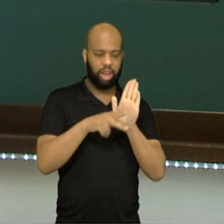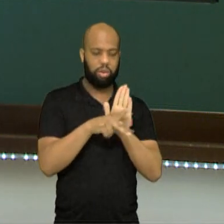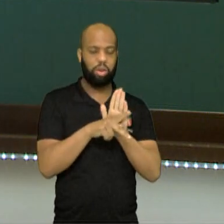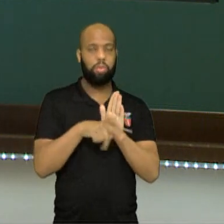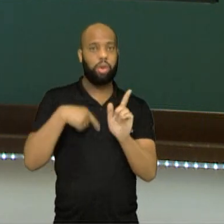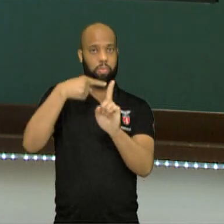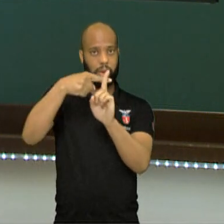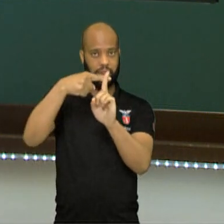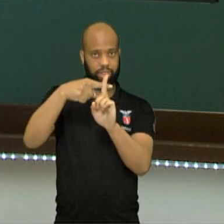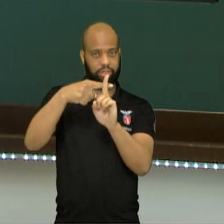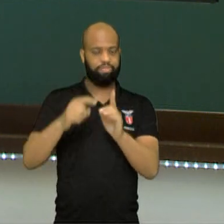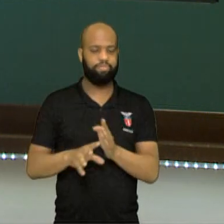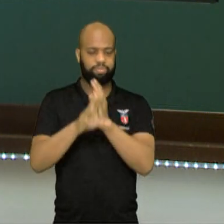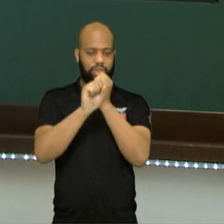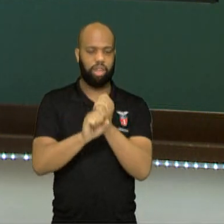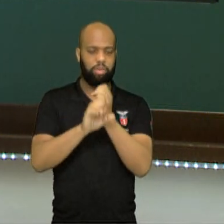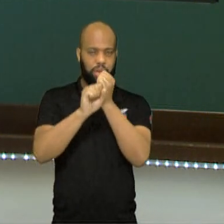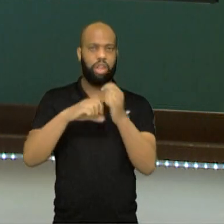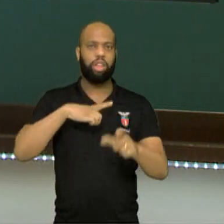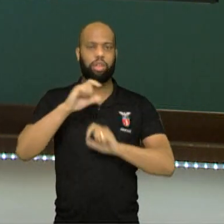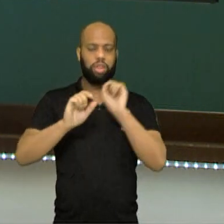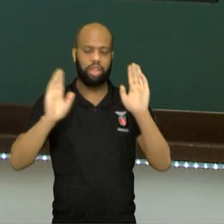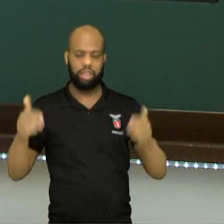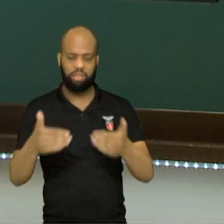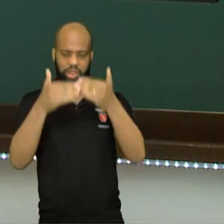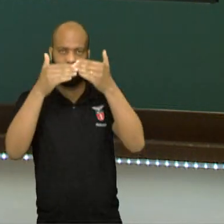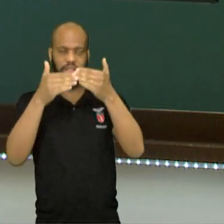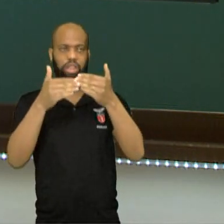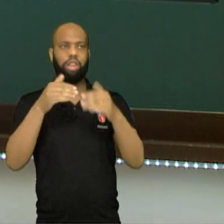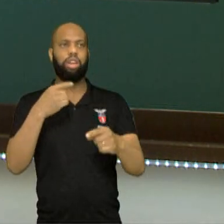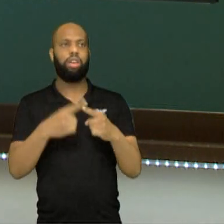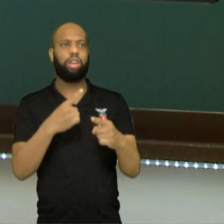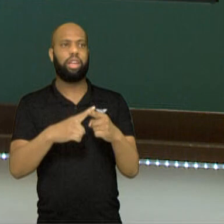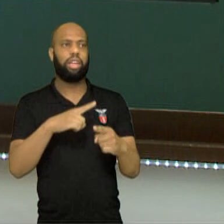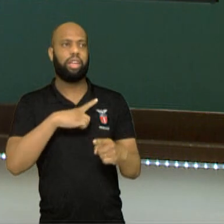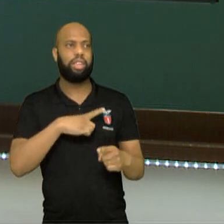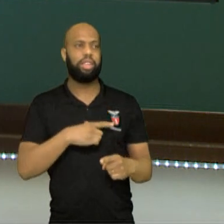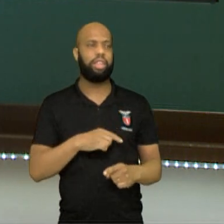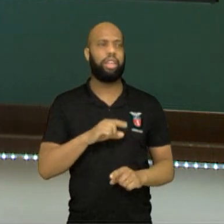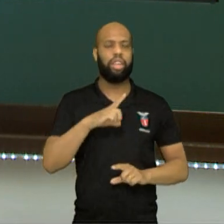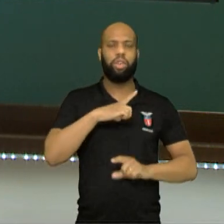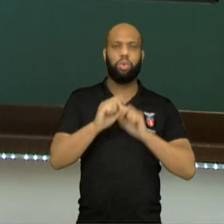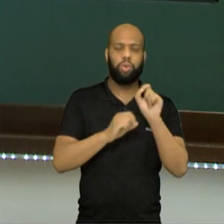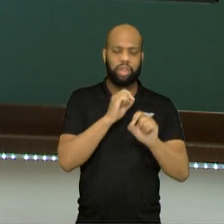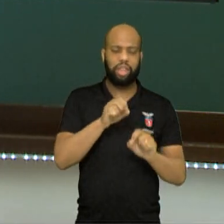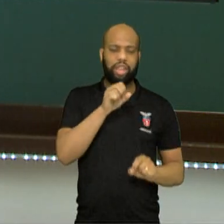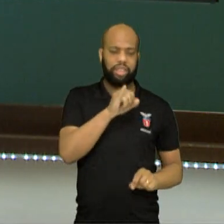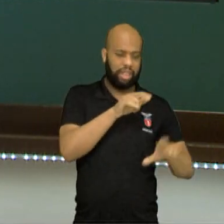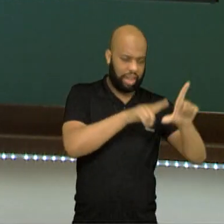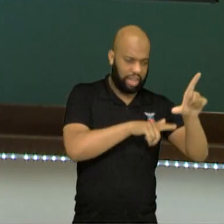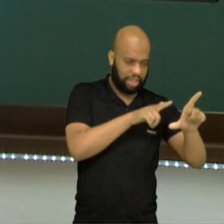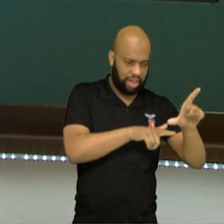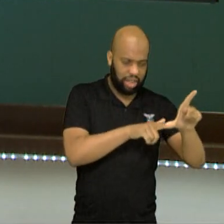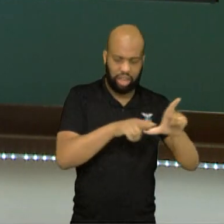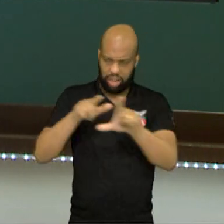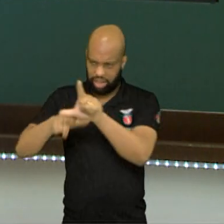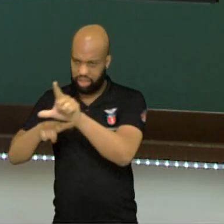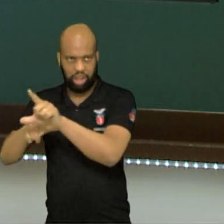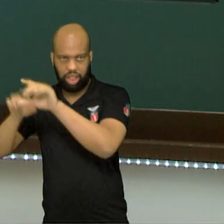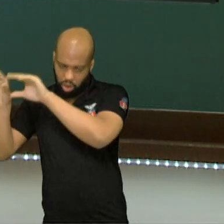disso? Equivalência, né? Os termos, os membros precisam ficar